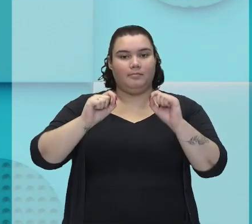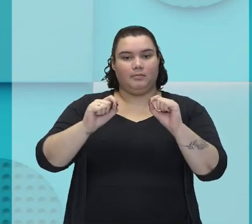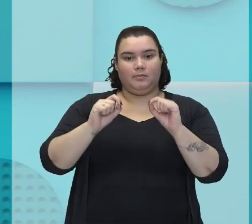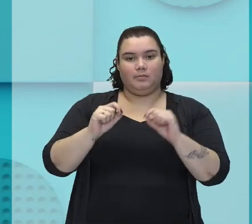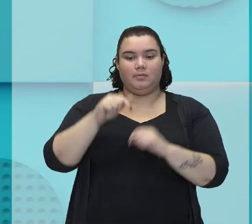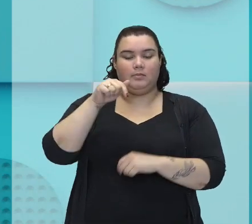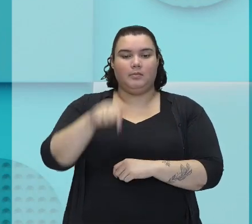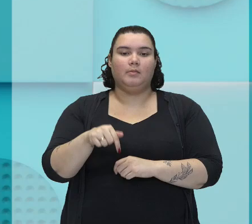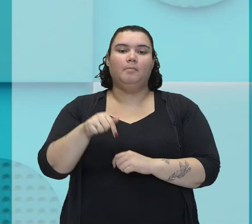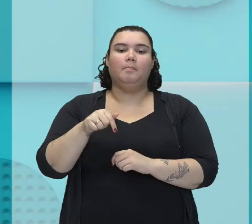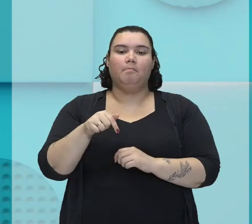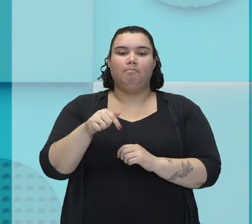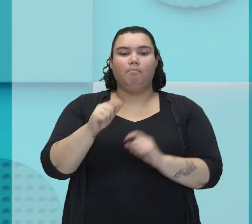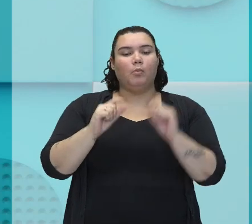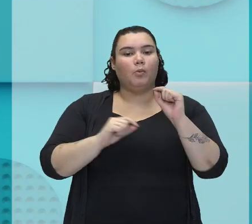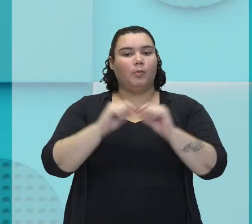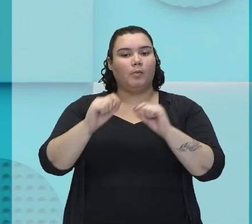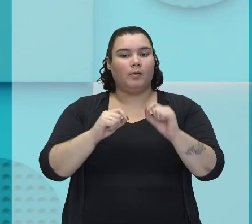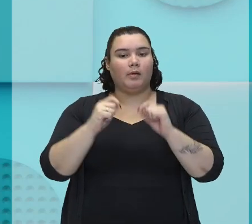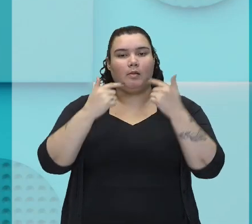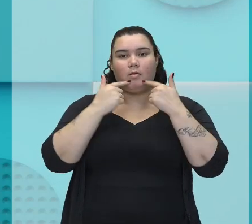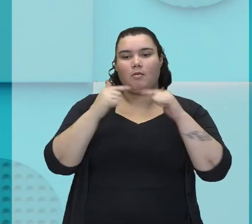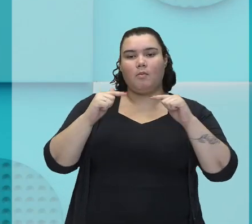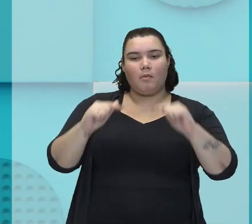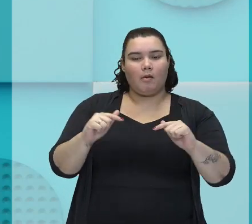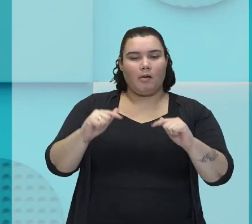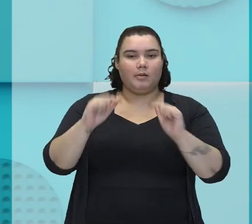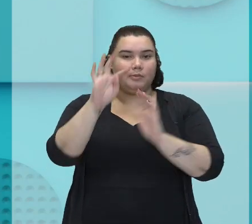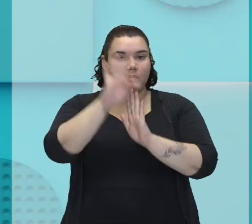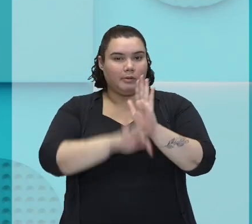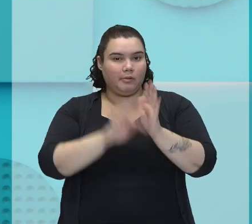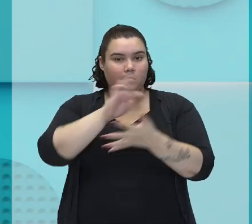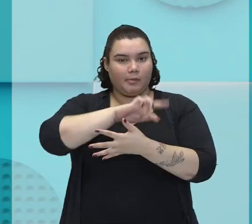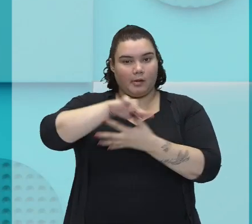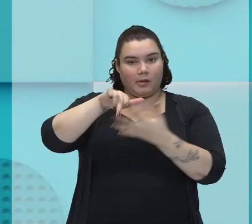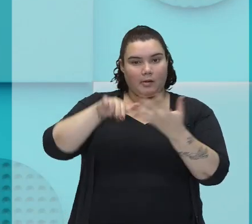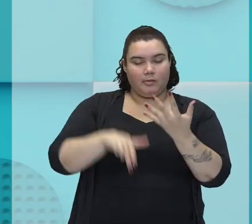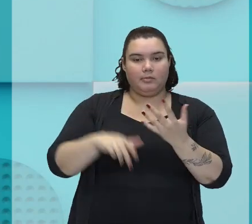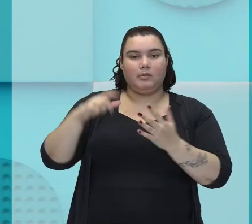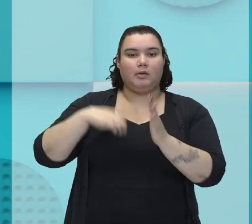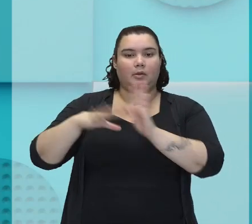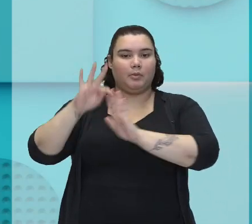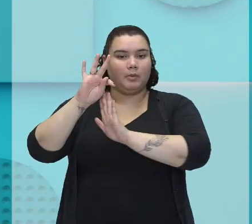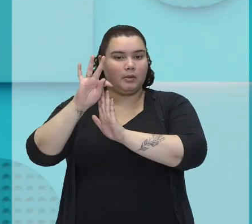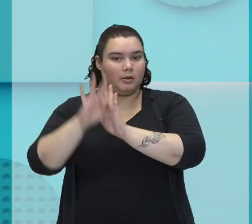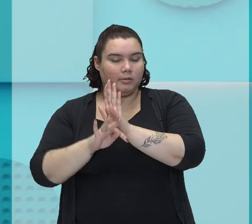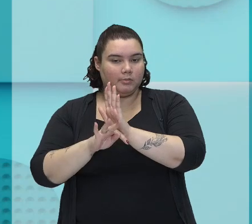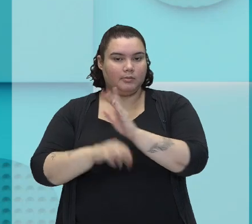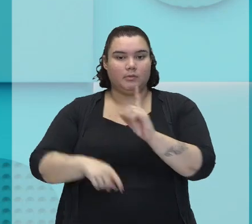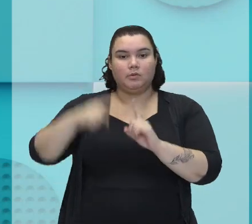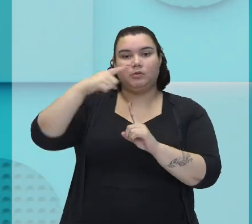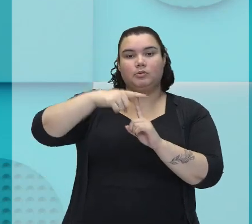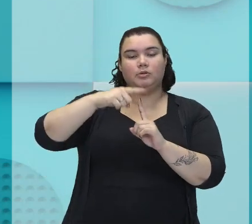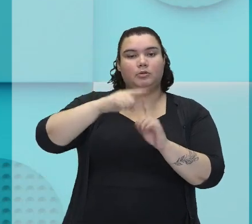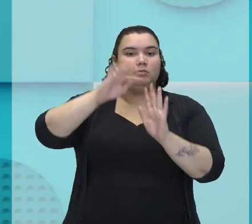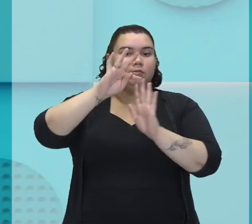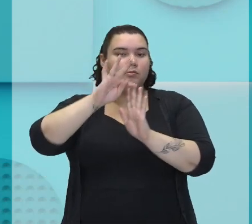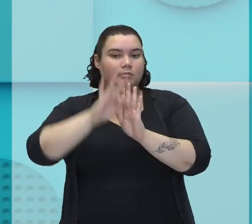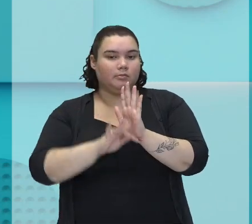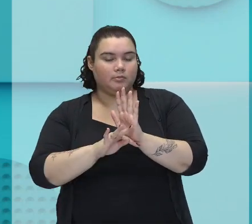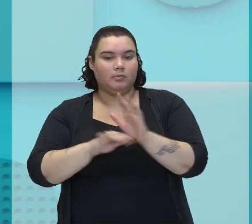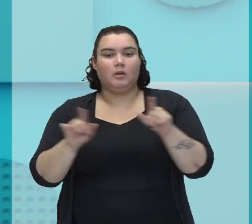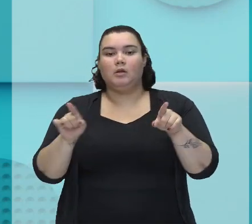desse universo de linguagem textual, texto, tipo de texto,